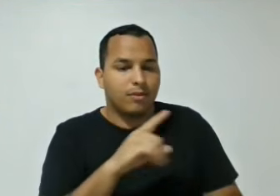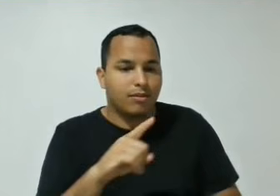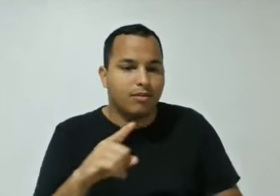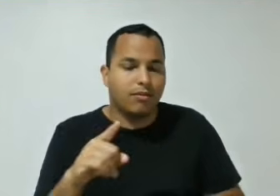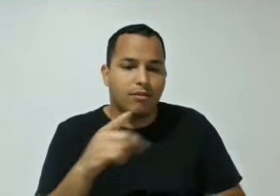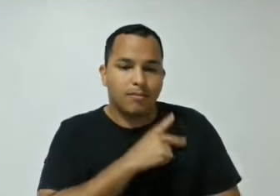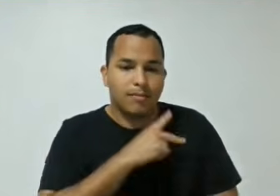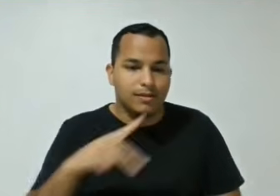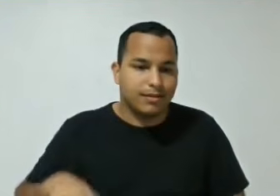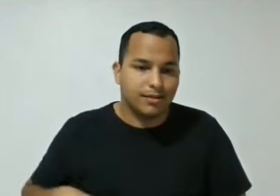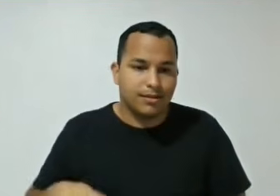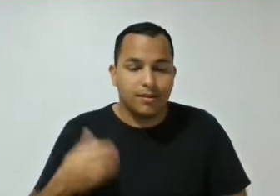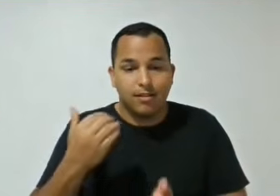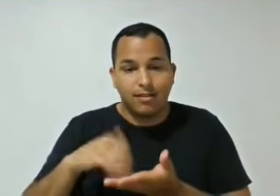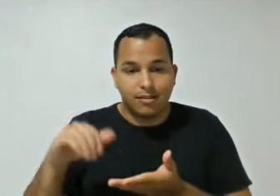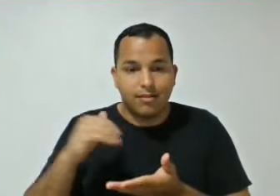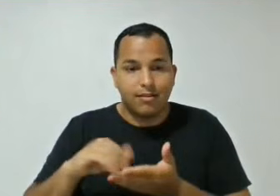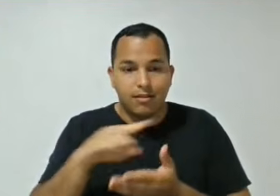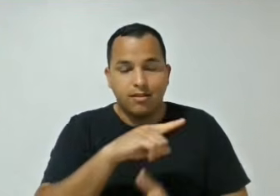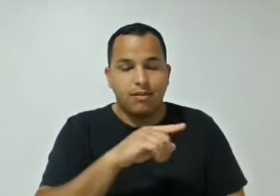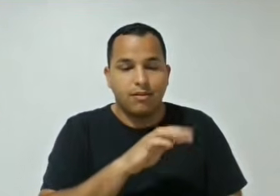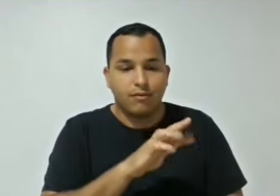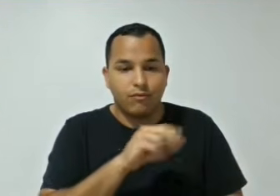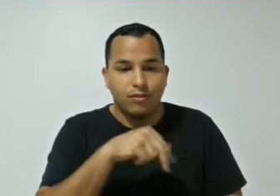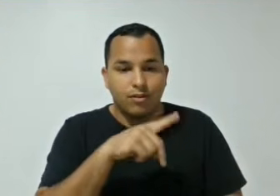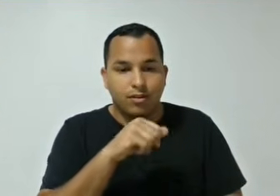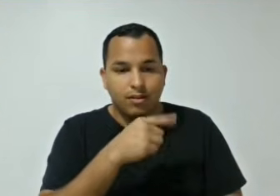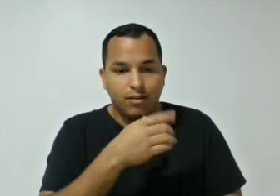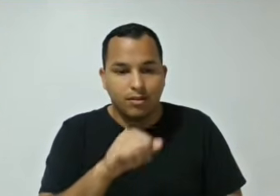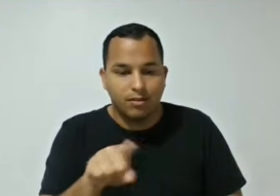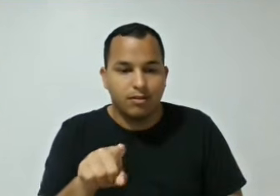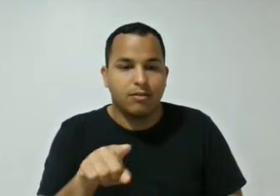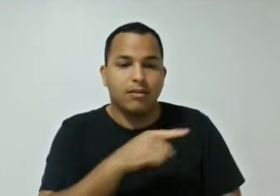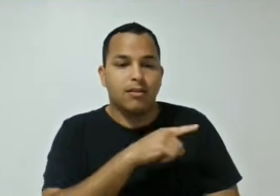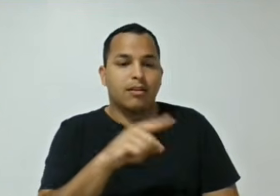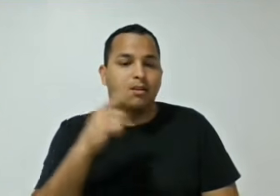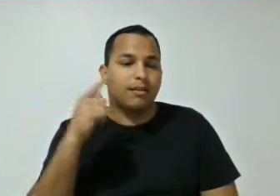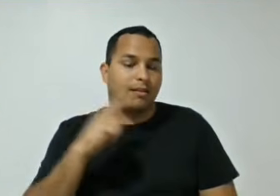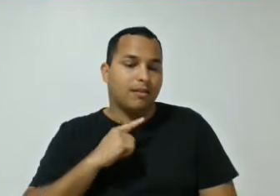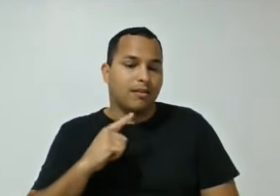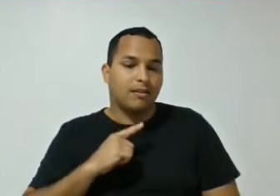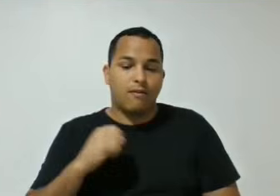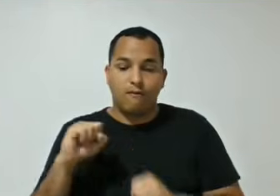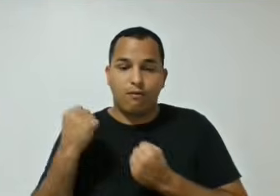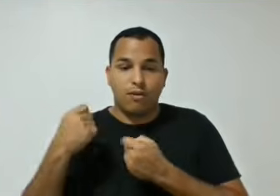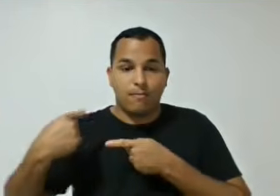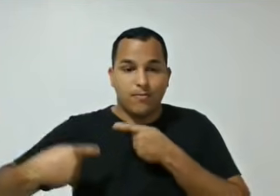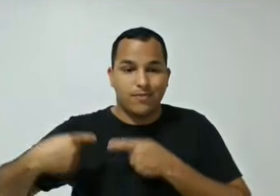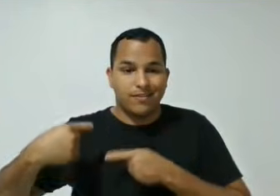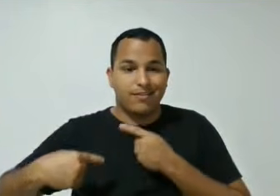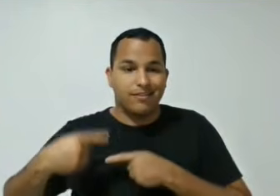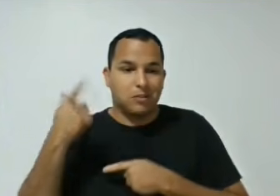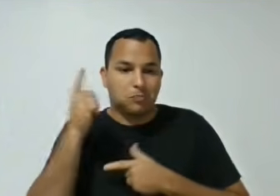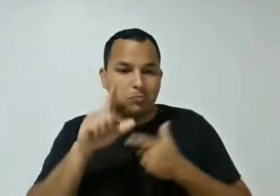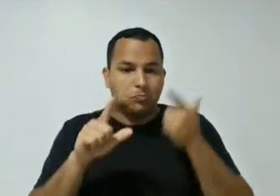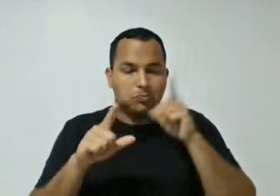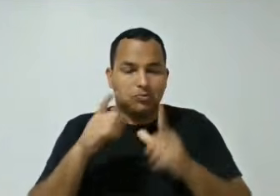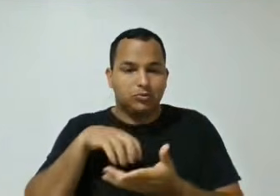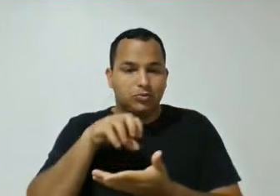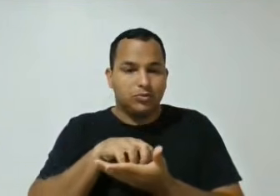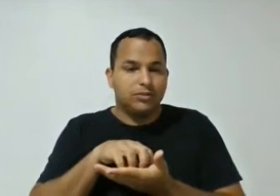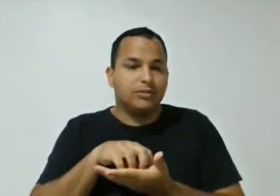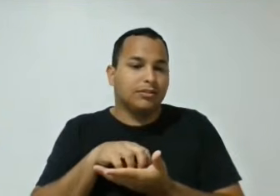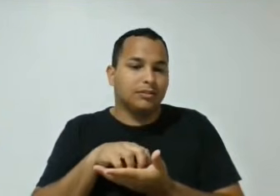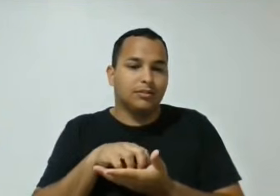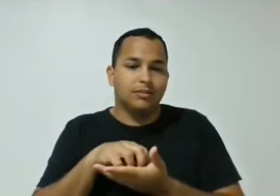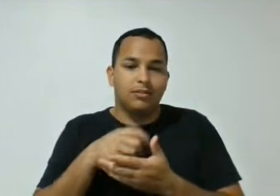da secretária e a presidência da fundação. Tem essa capacidade de força política para a gente poder pleitear esse concurso com vaga para